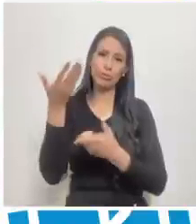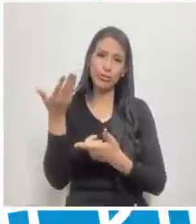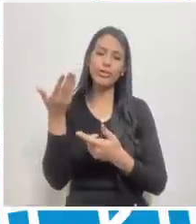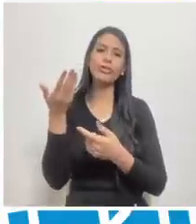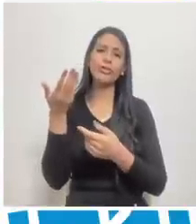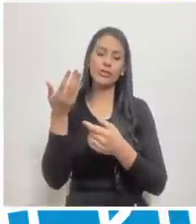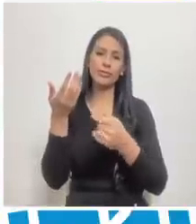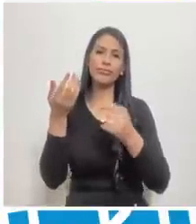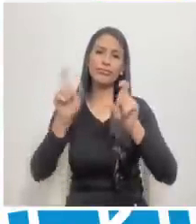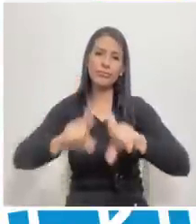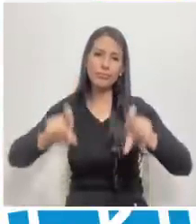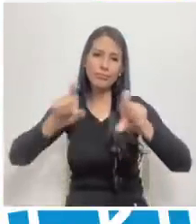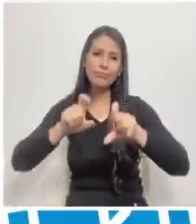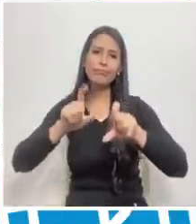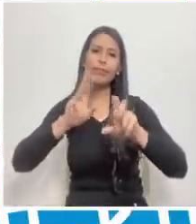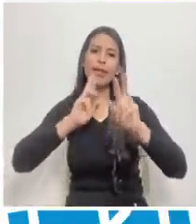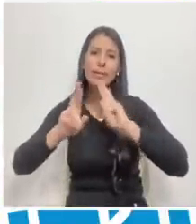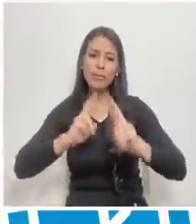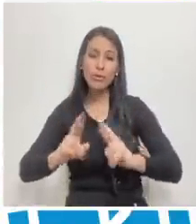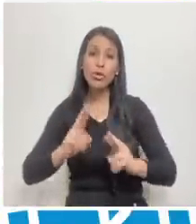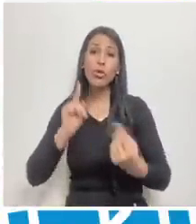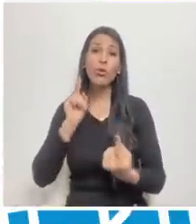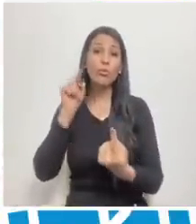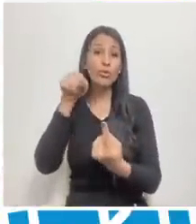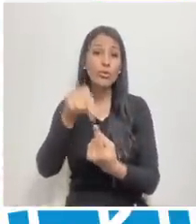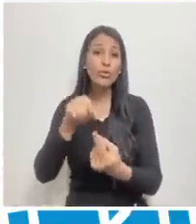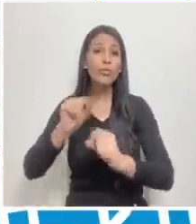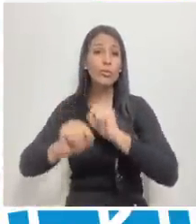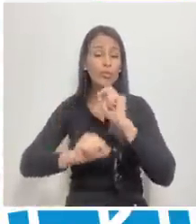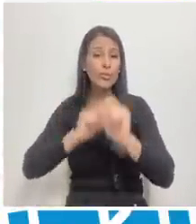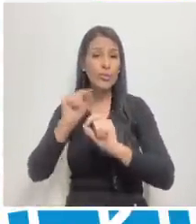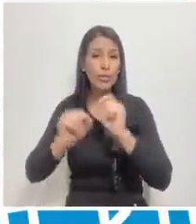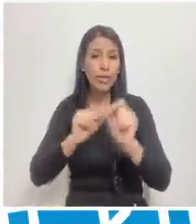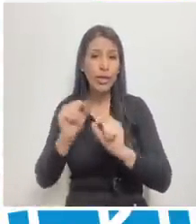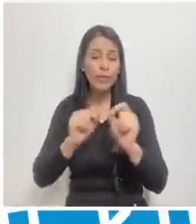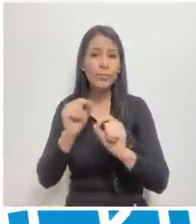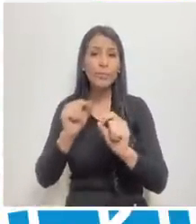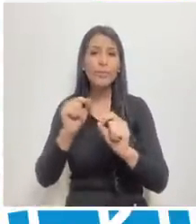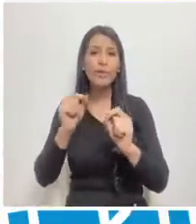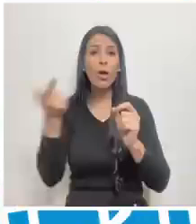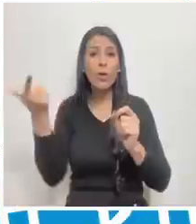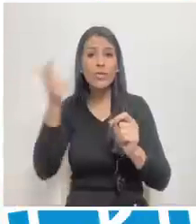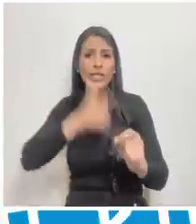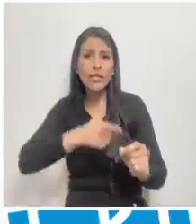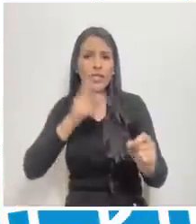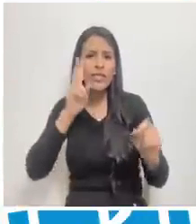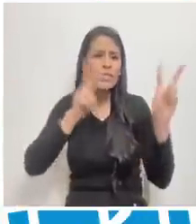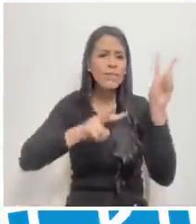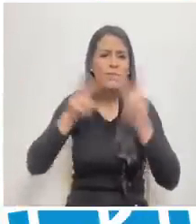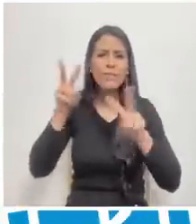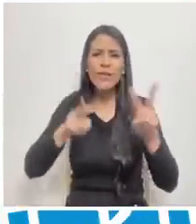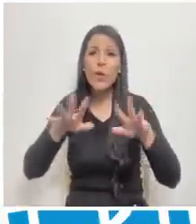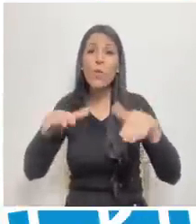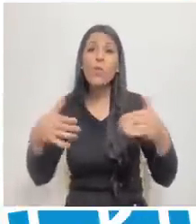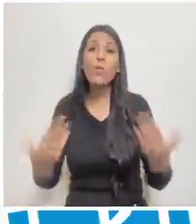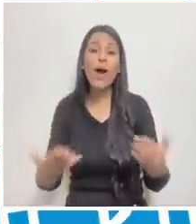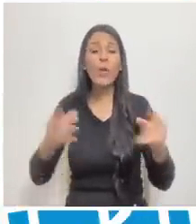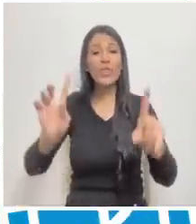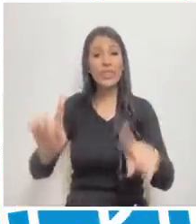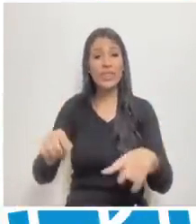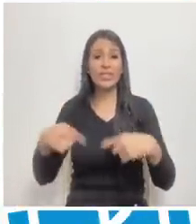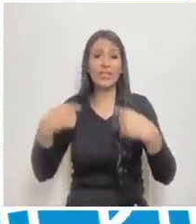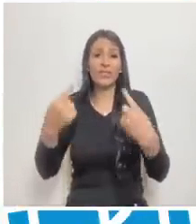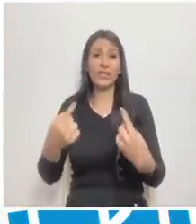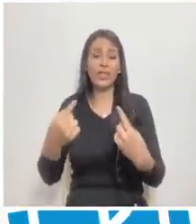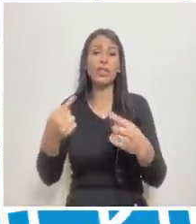a finalidade de estudar e verificar os desafios que nós teremos, né, inclusive a de comparabilidade de resultados, que